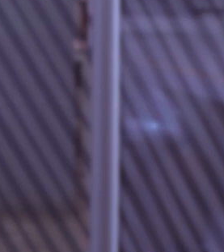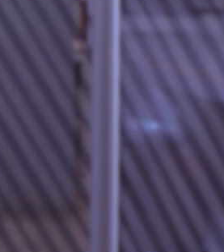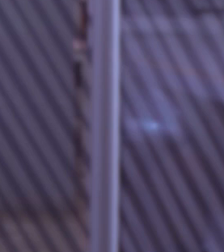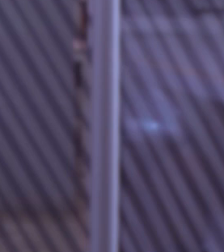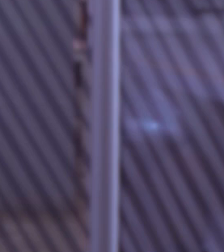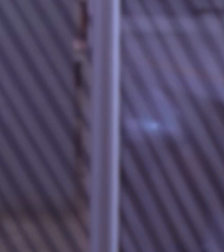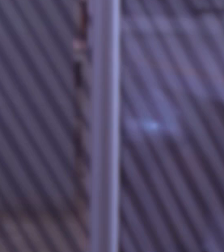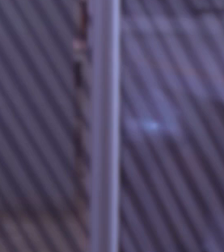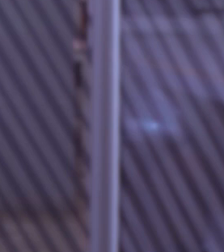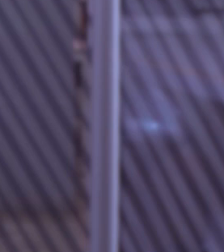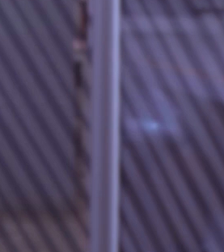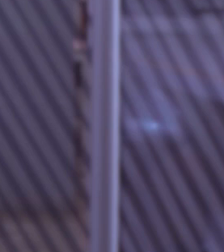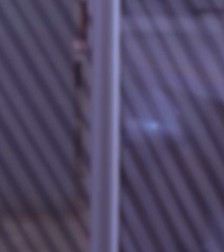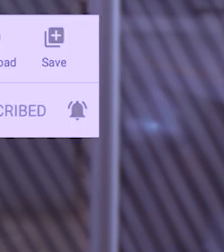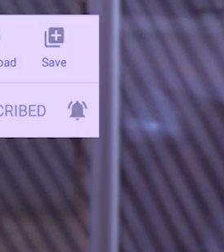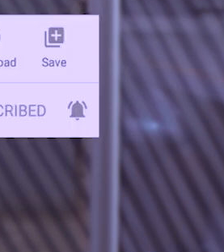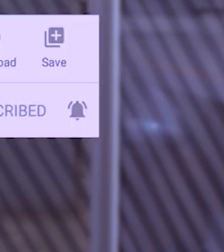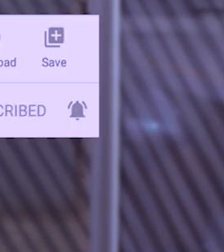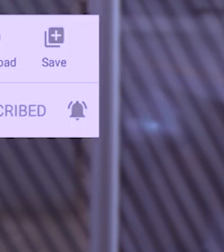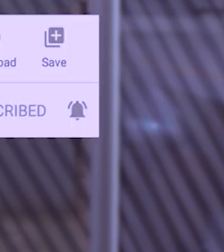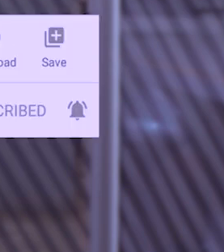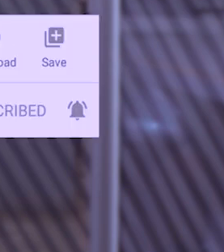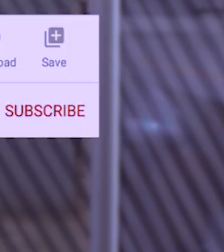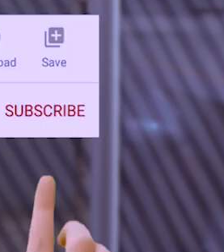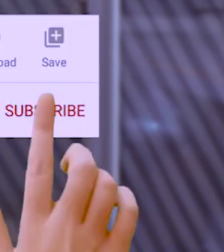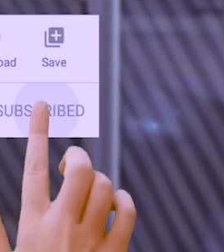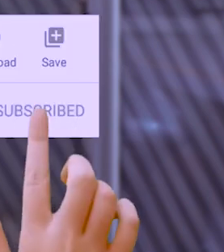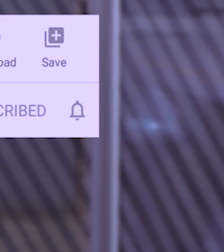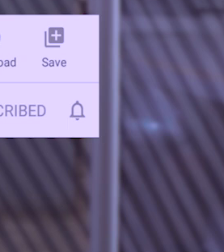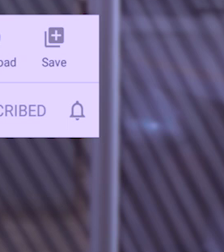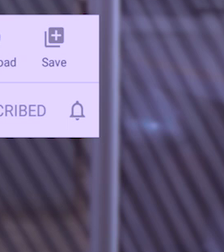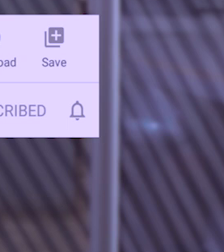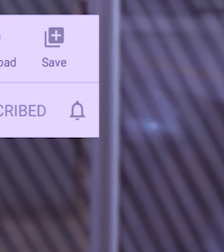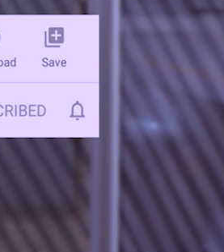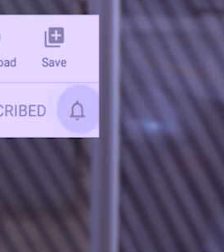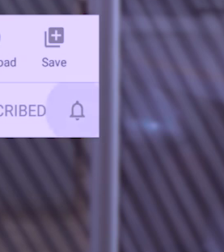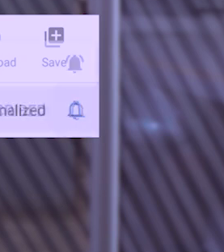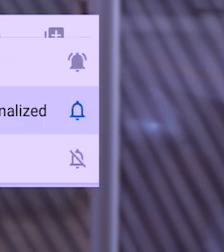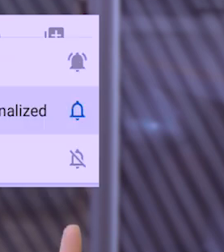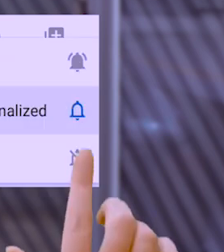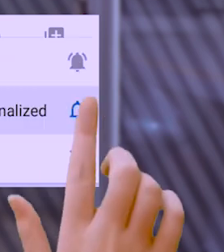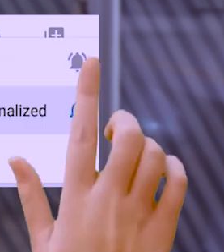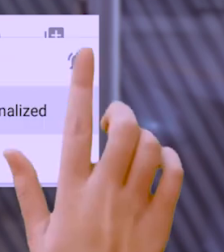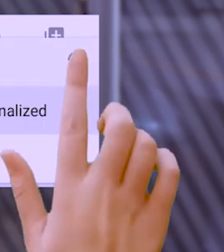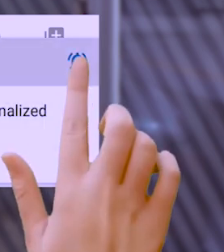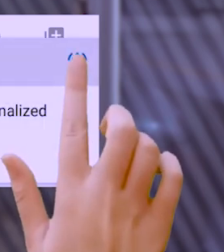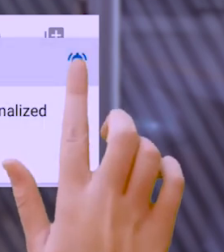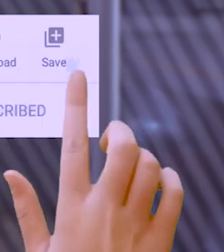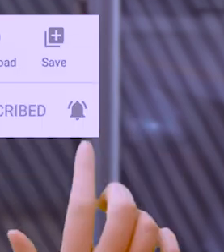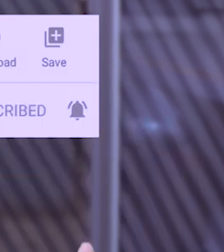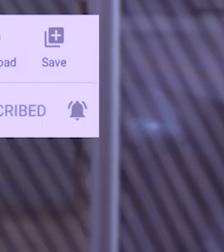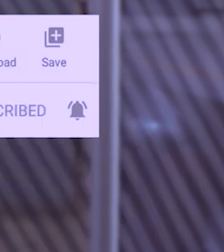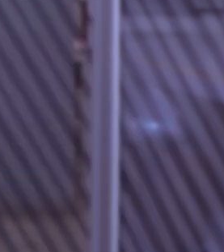Para obter mais informações, não se esqueça de curtir e subscrever no canal social media Gemen TV e clique também no botão